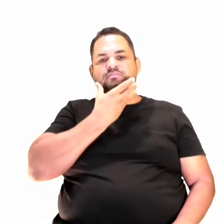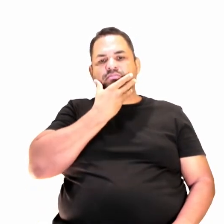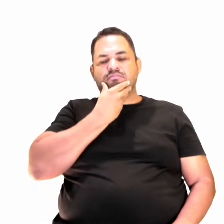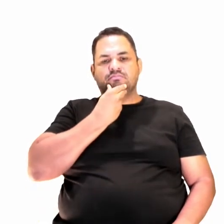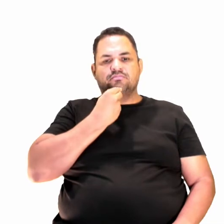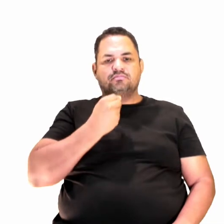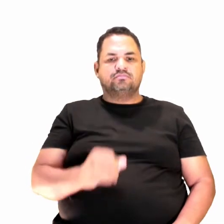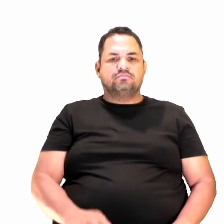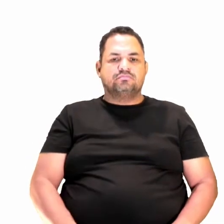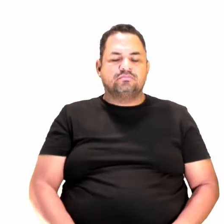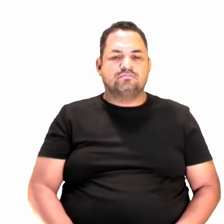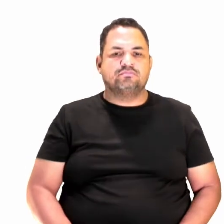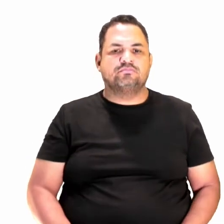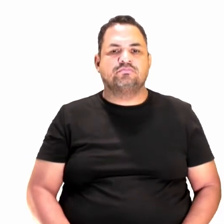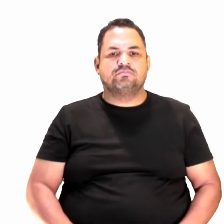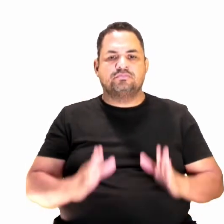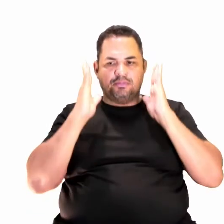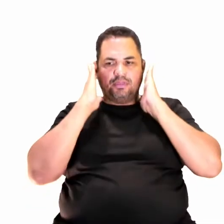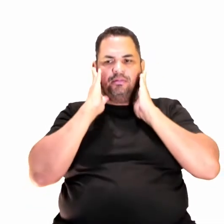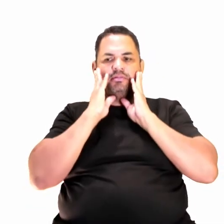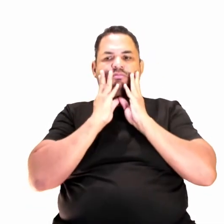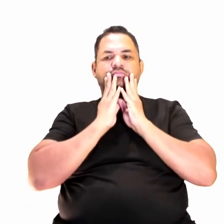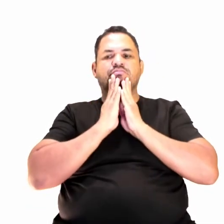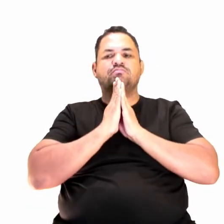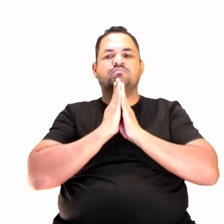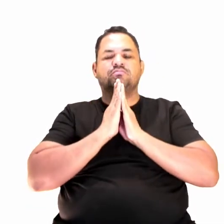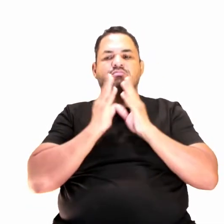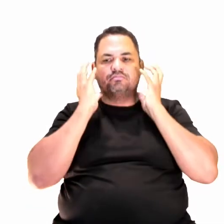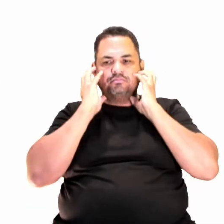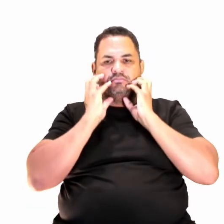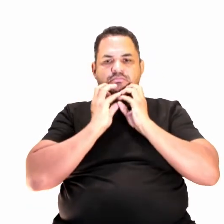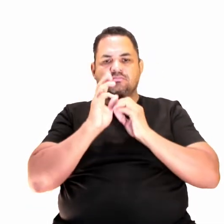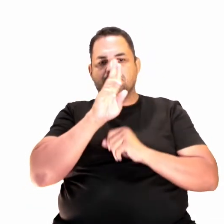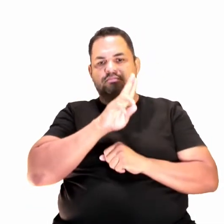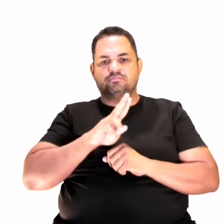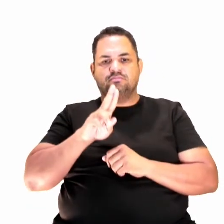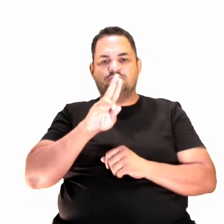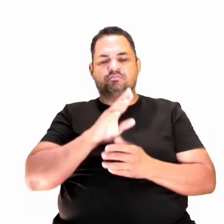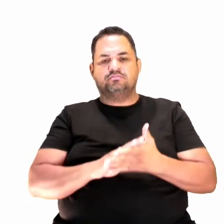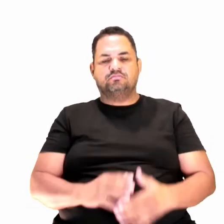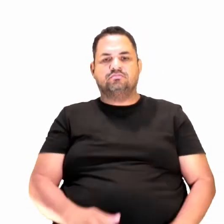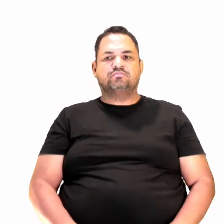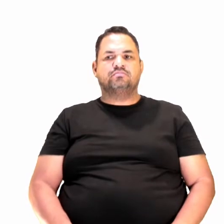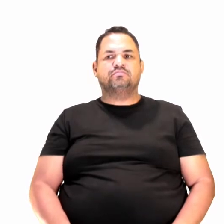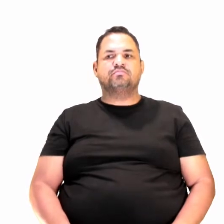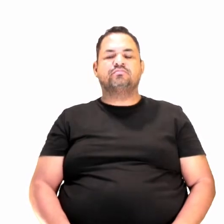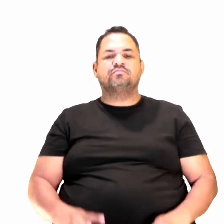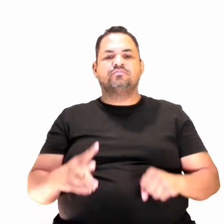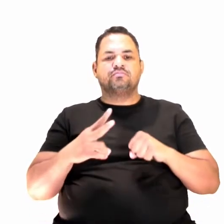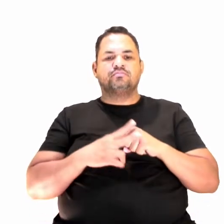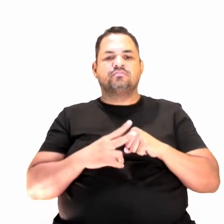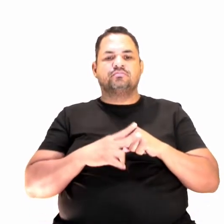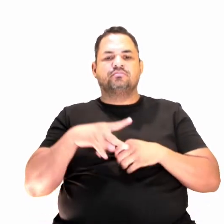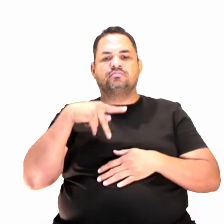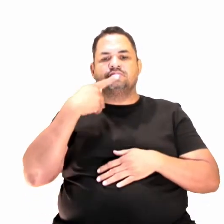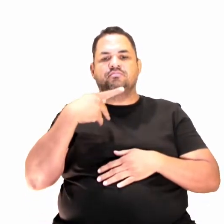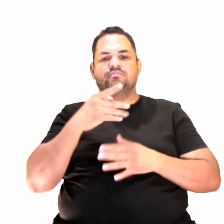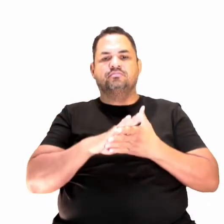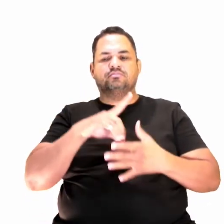vamos falar agora também sobre a palavra, só que wave com onda é com E no final. Então, eu falei que